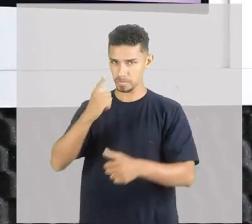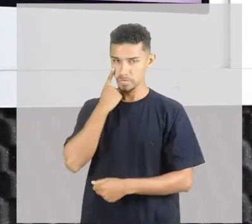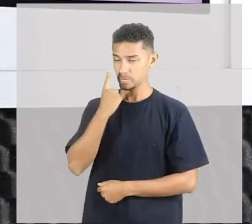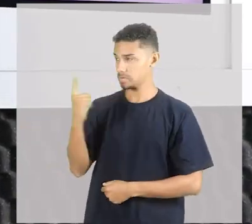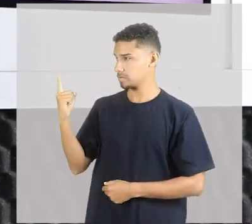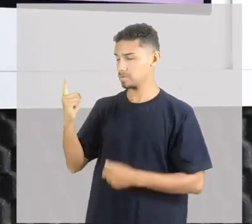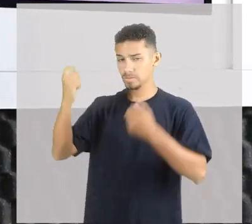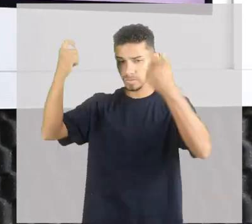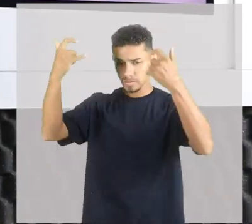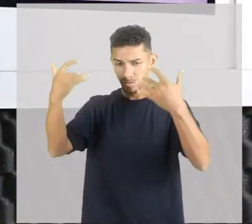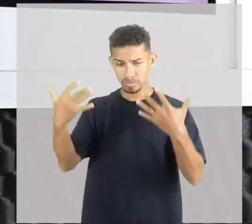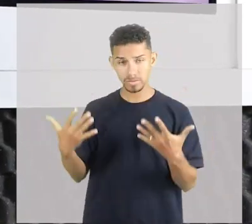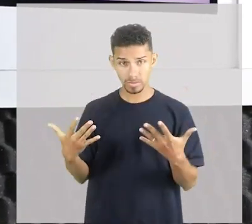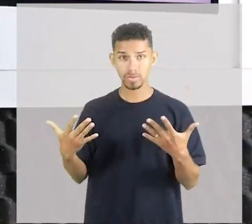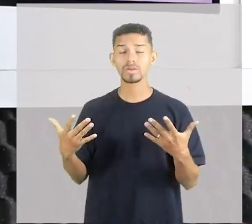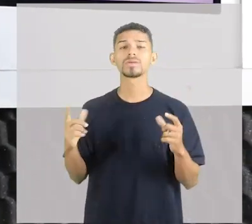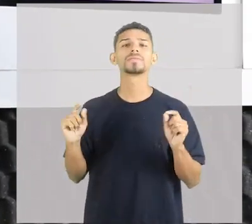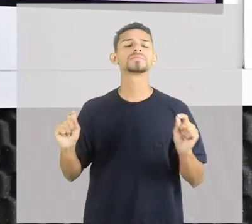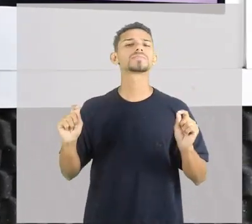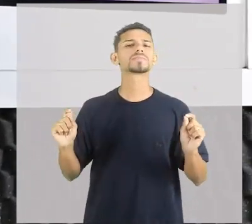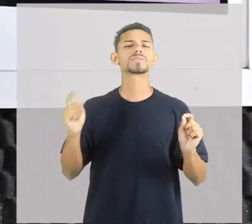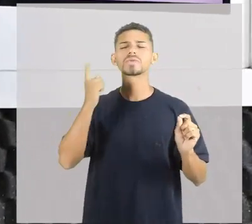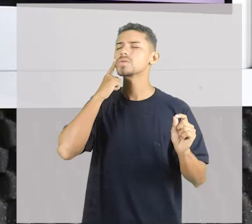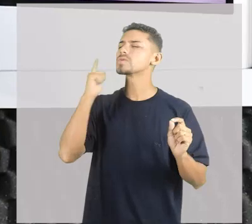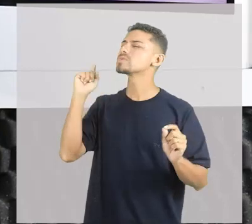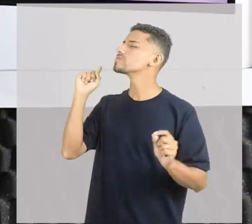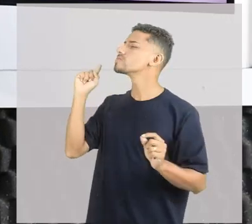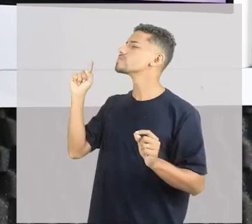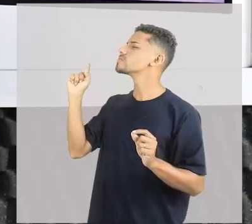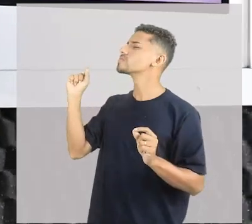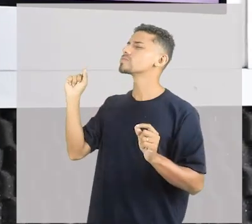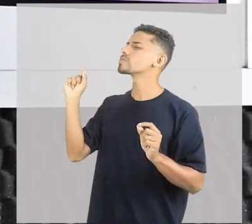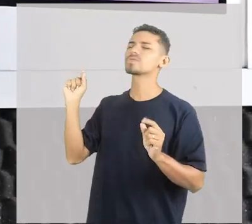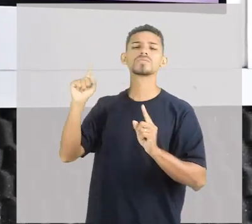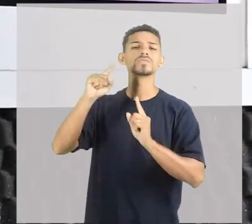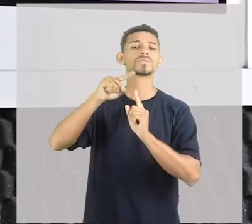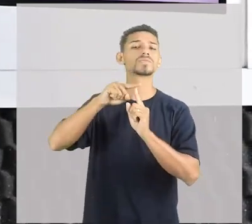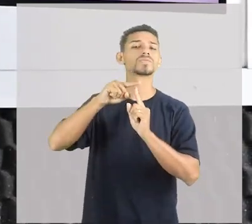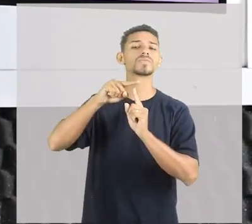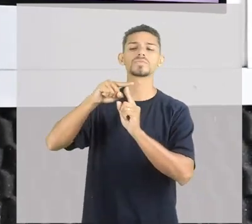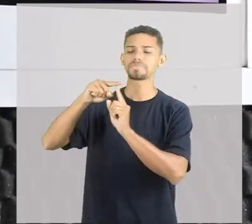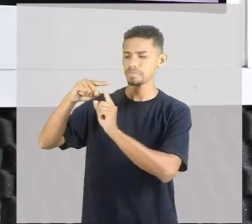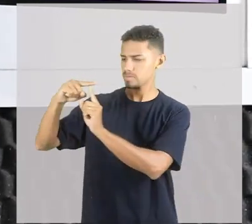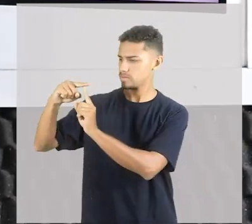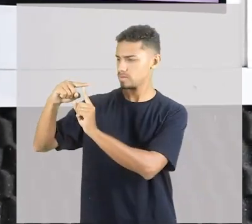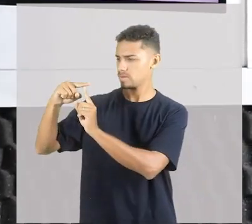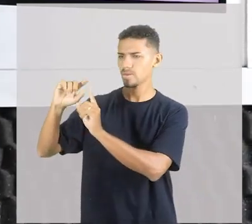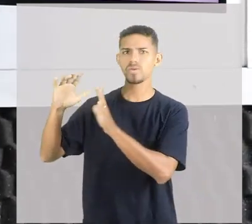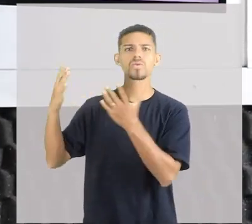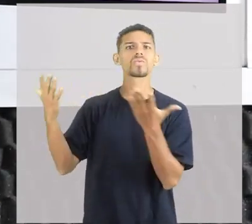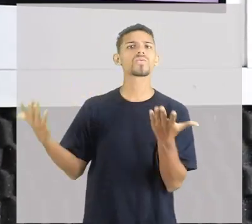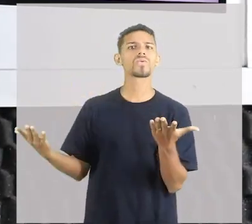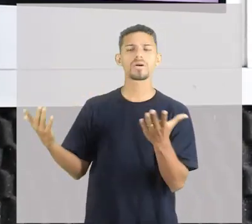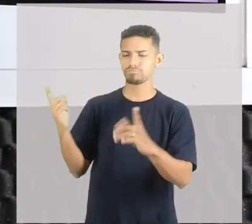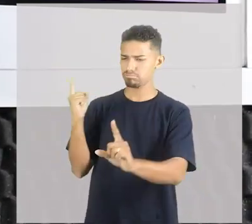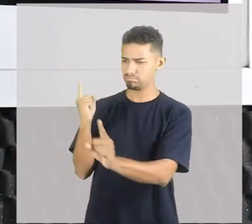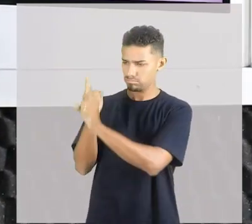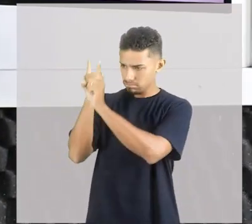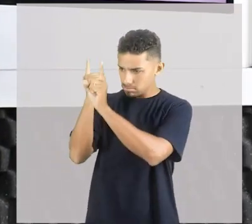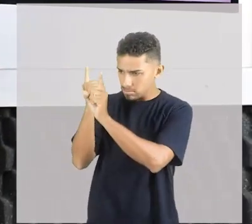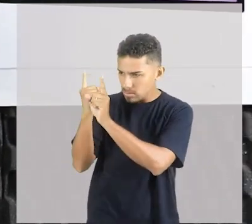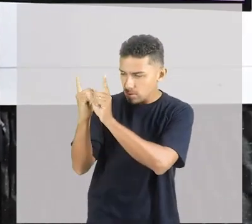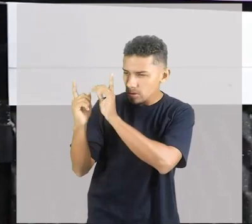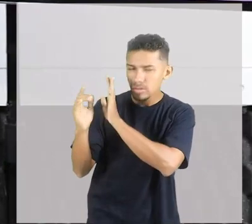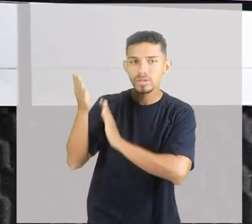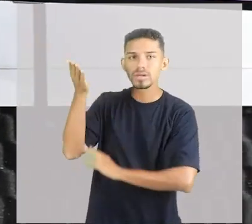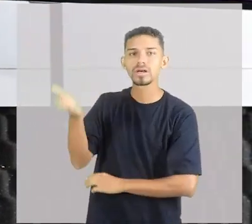Basicamente, o que eu preciso agora? Que você saiba identificar que tipo de composto orgânico você tem. Beleza? Então,